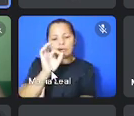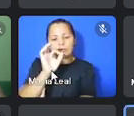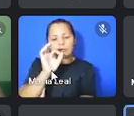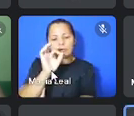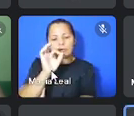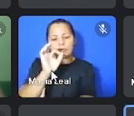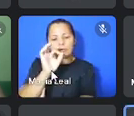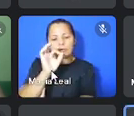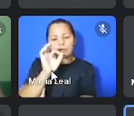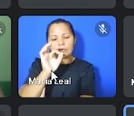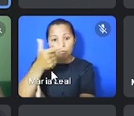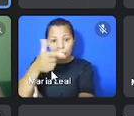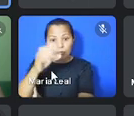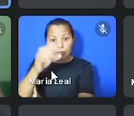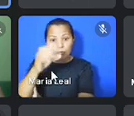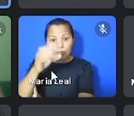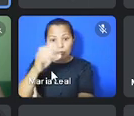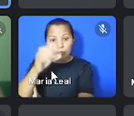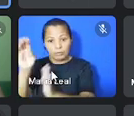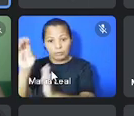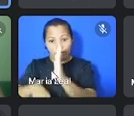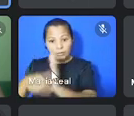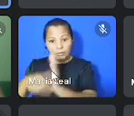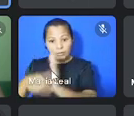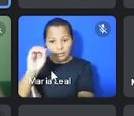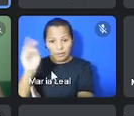A gente calcula desse jeito.